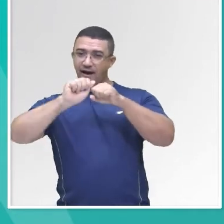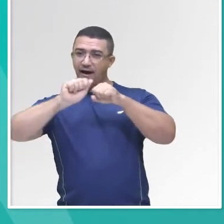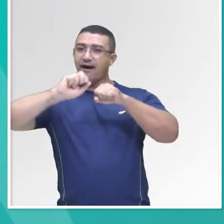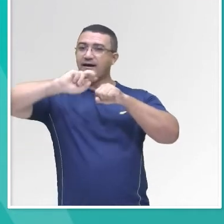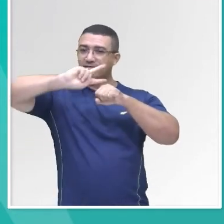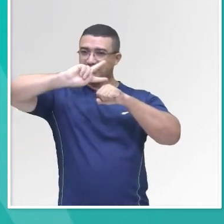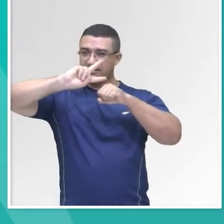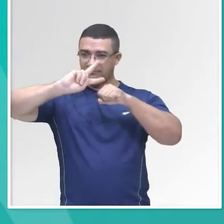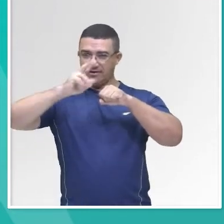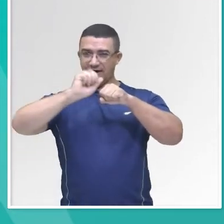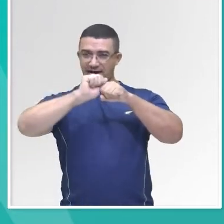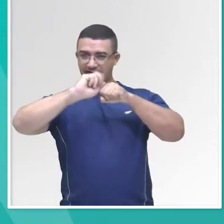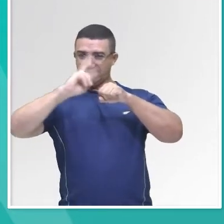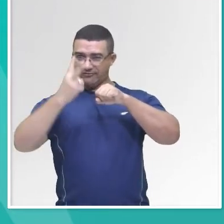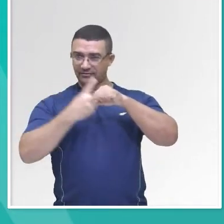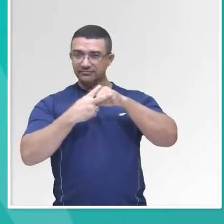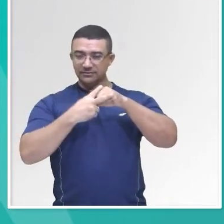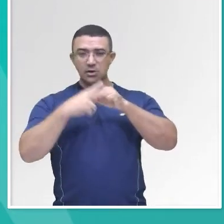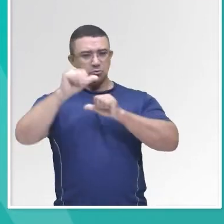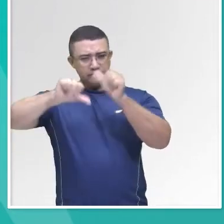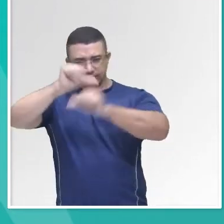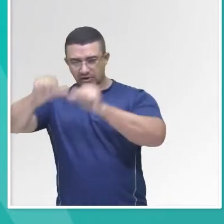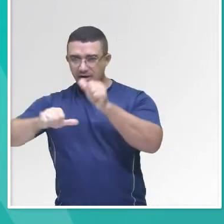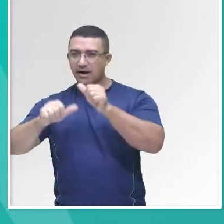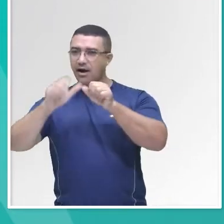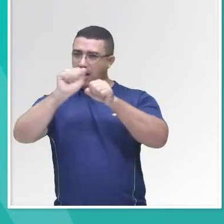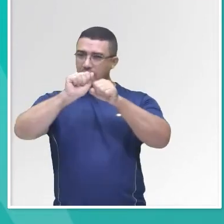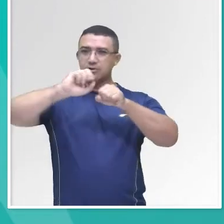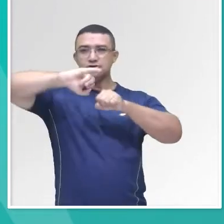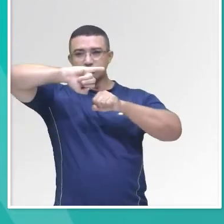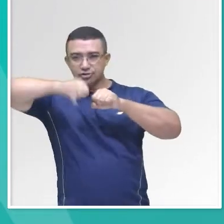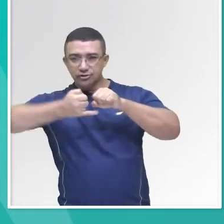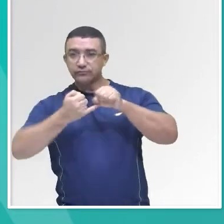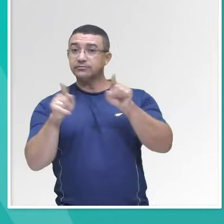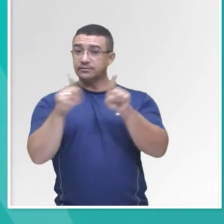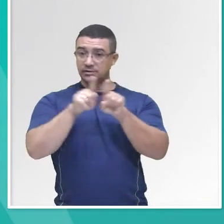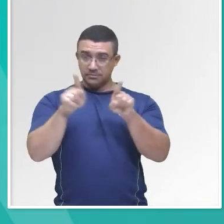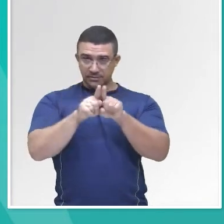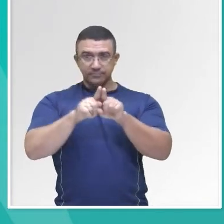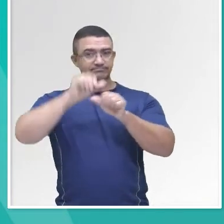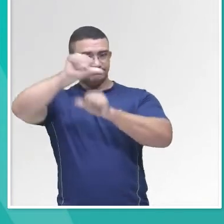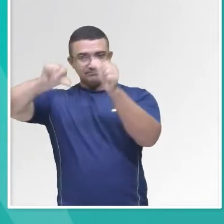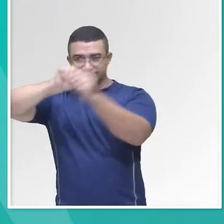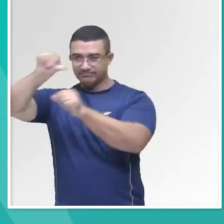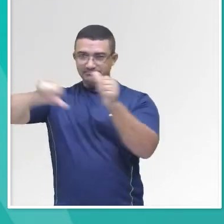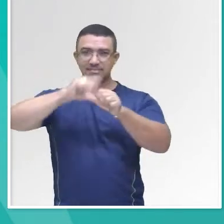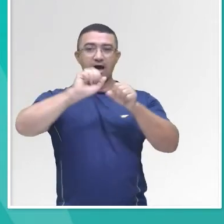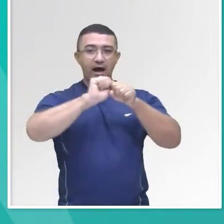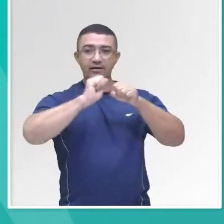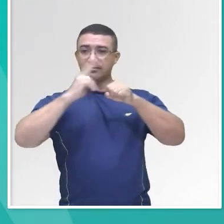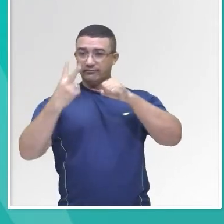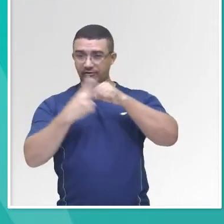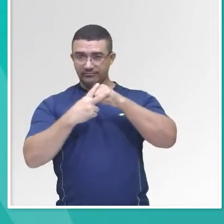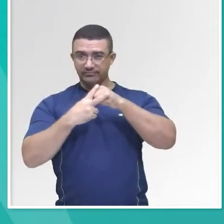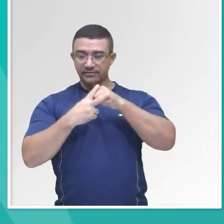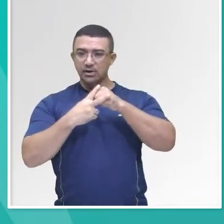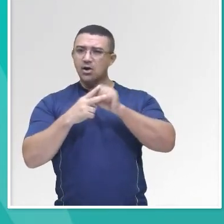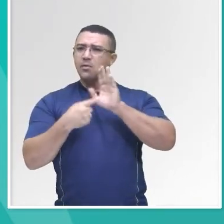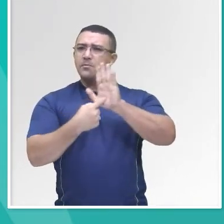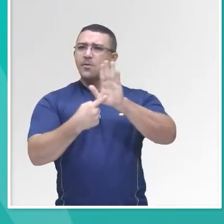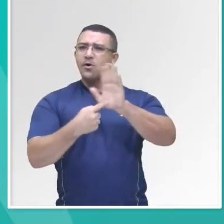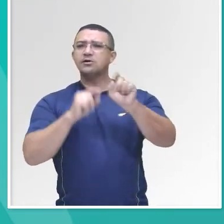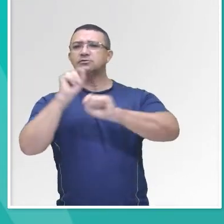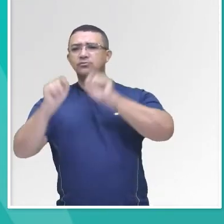um adjetivo, modificam também o próprio advérbio. Então, estes advérbios, eles vão indicar circunstâncias